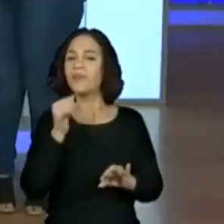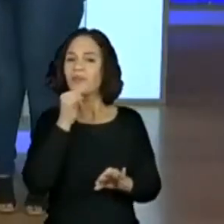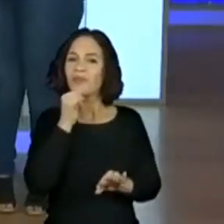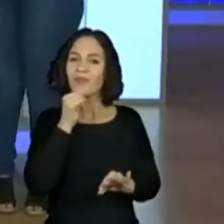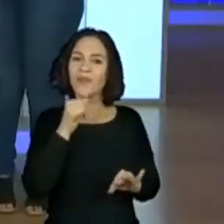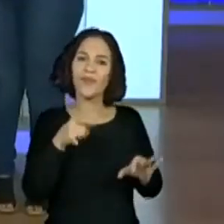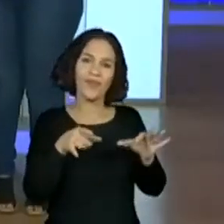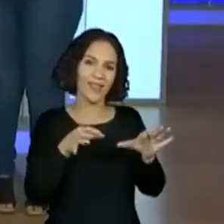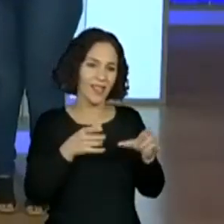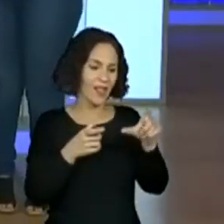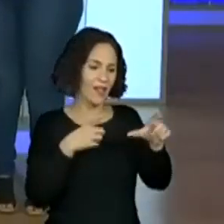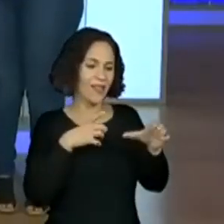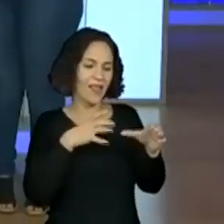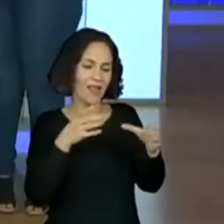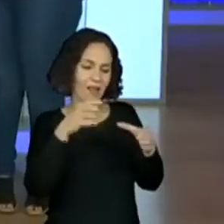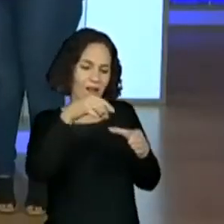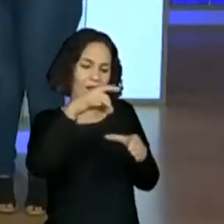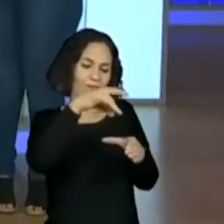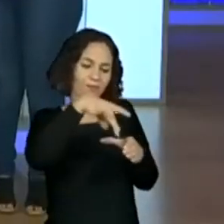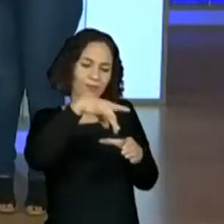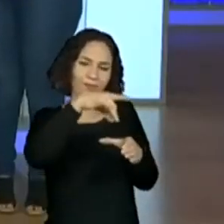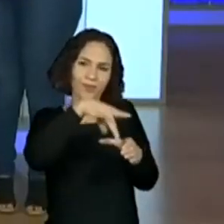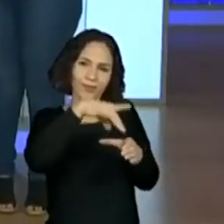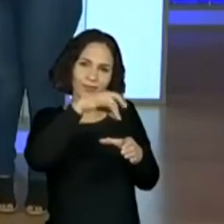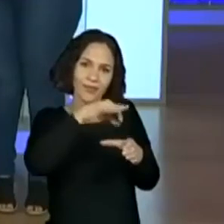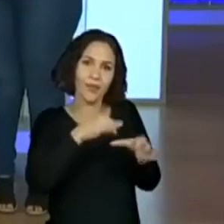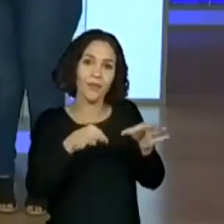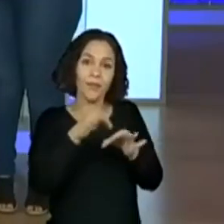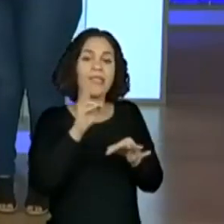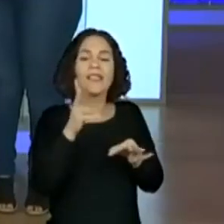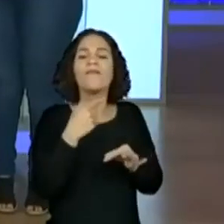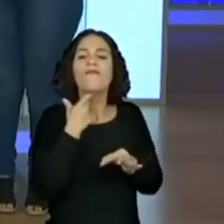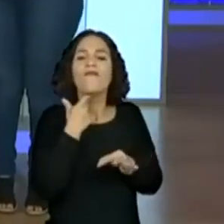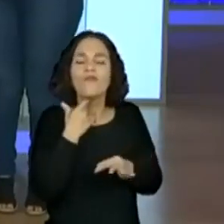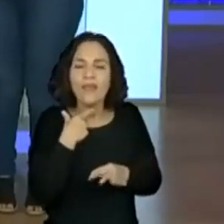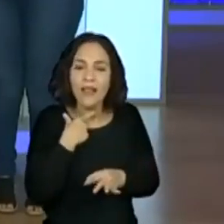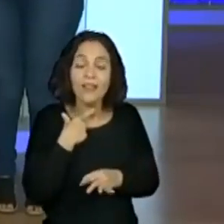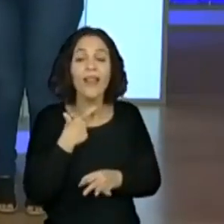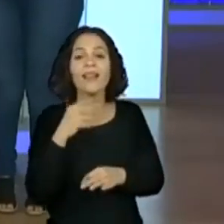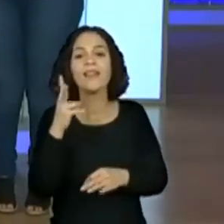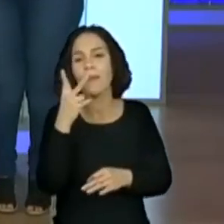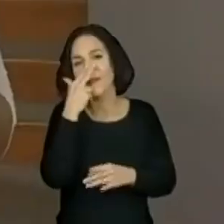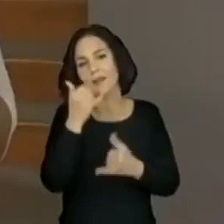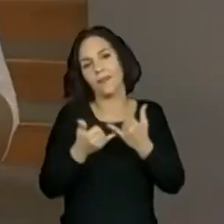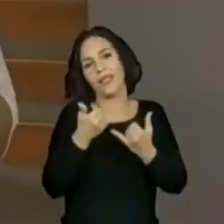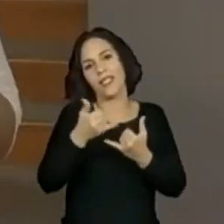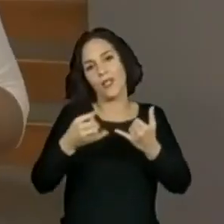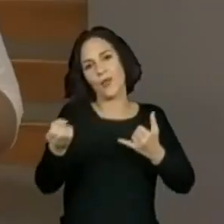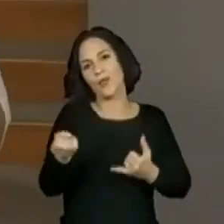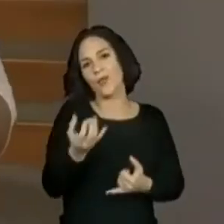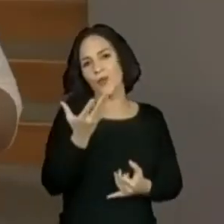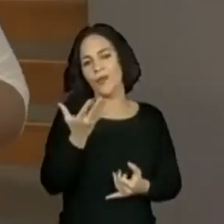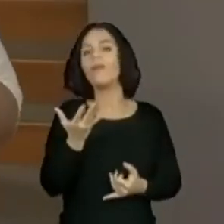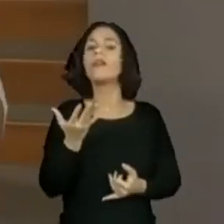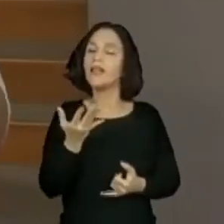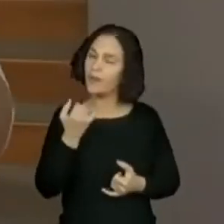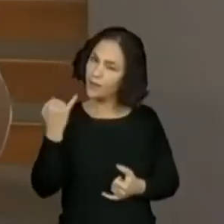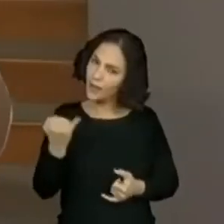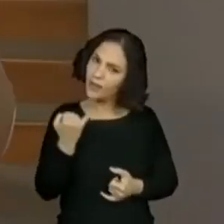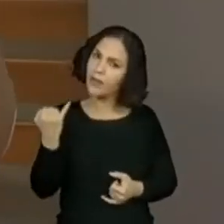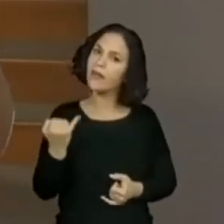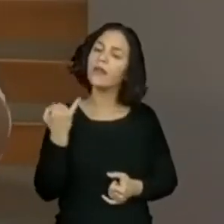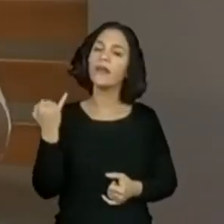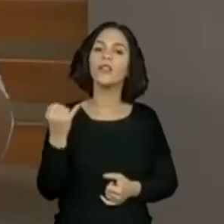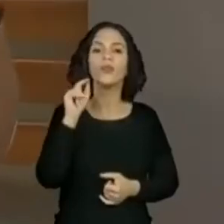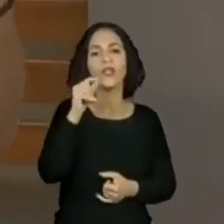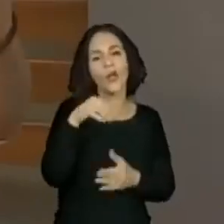sempre motivada por um desejo. No caso aqui, é ter um jogo novo. Sim, sim, né? E é importante, é uma situação importante essa